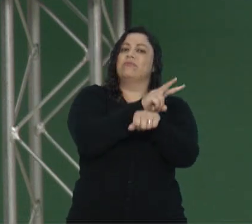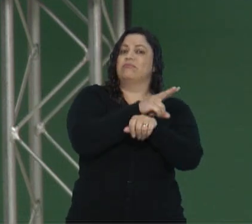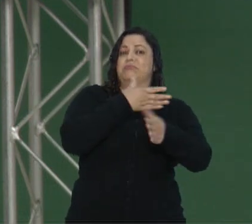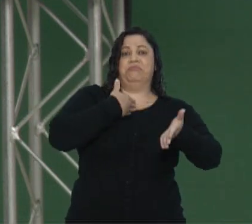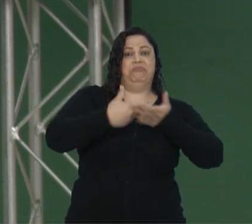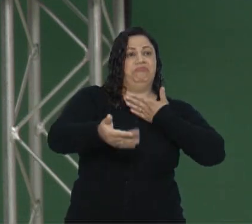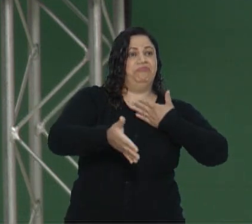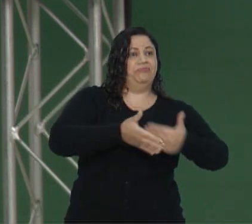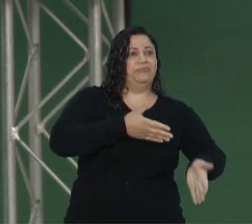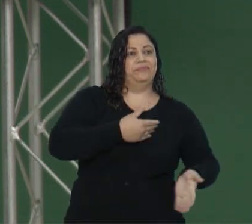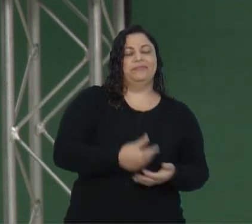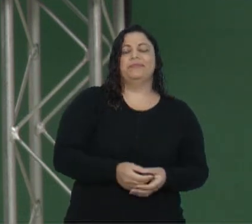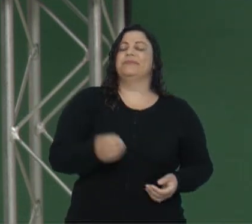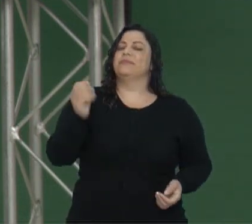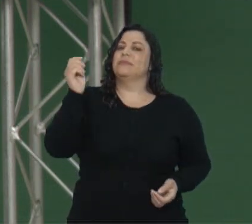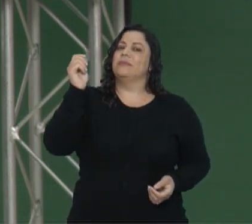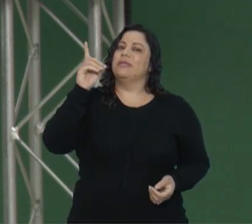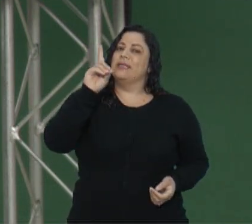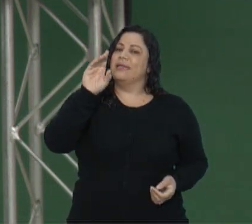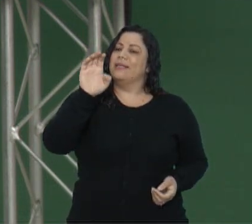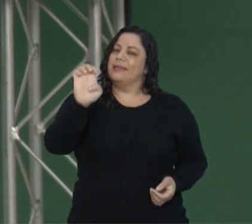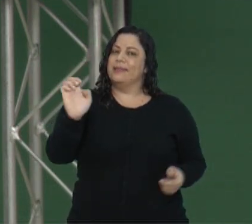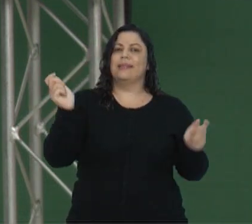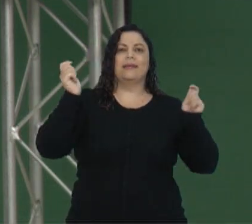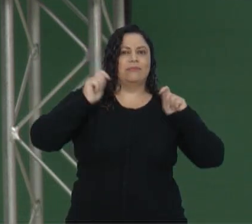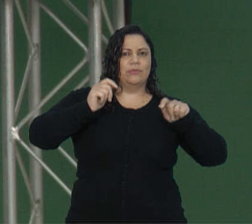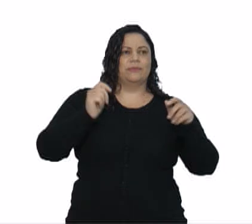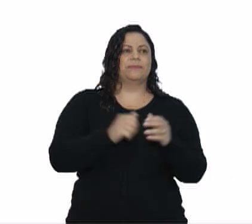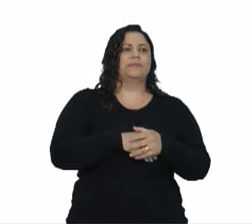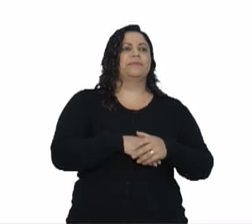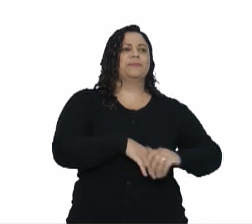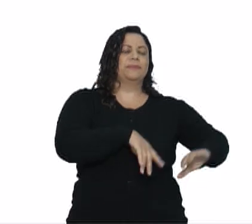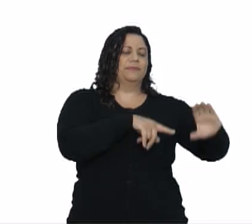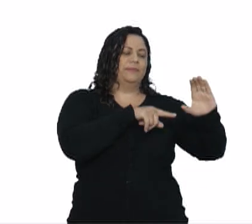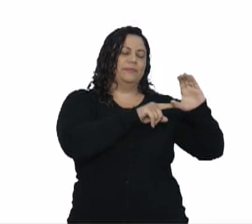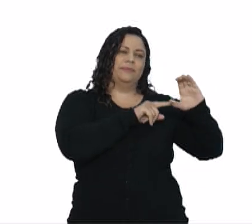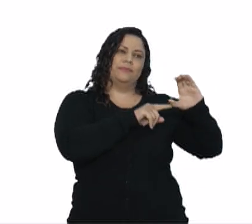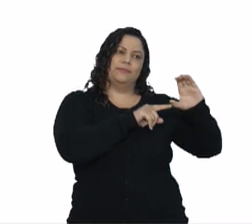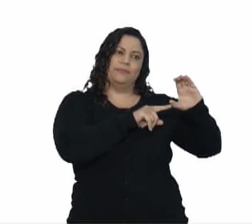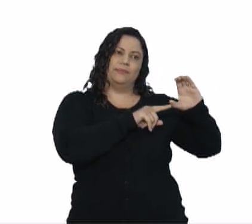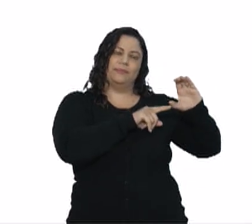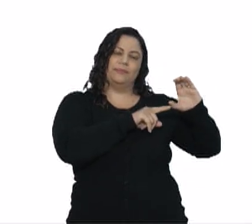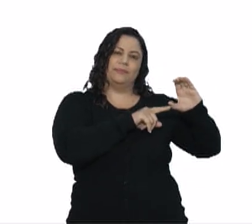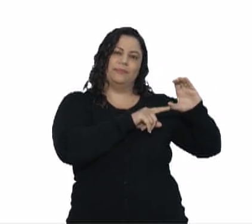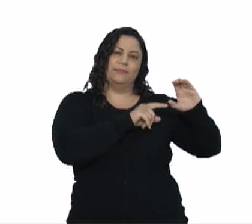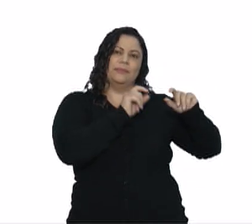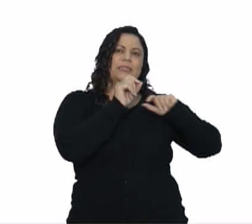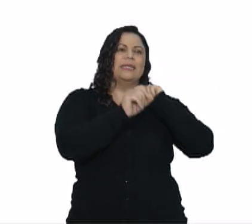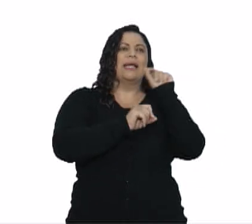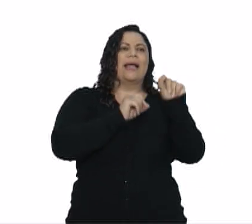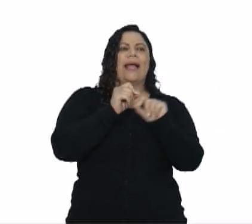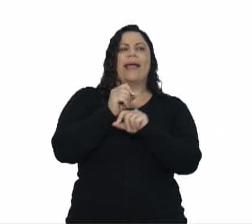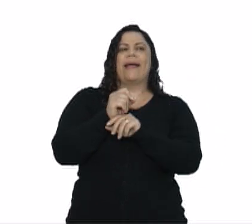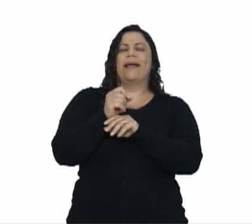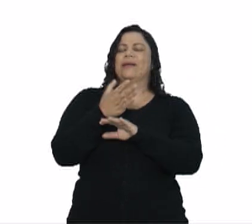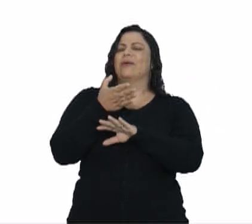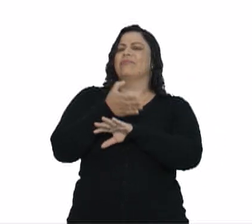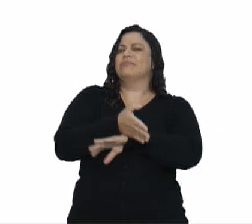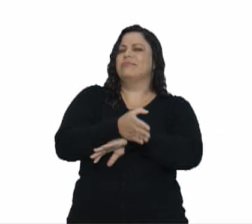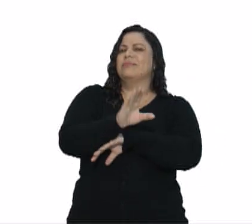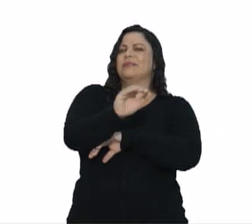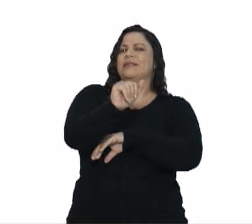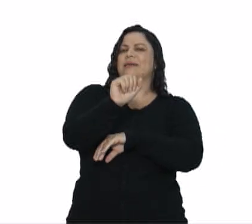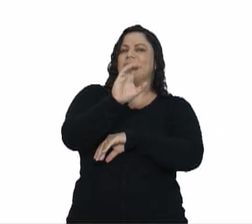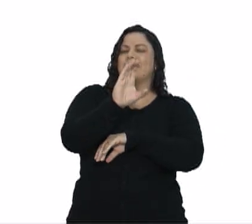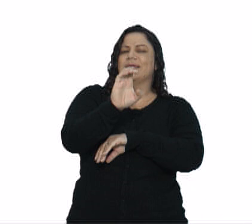de vírus também é possível. Na letra C, a gente tem as receitas estão acessíveis. Acessíveis aqui,